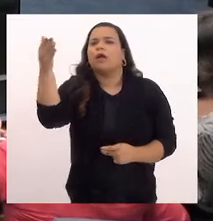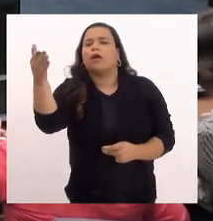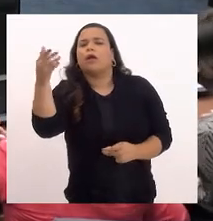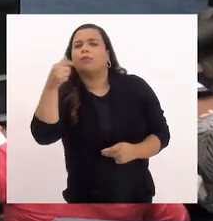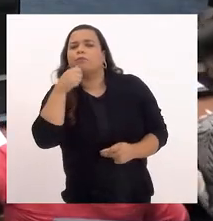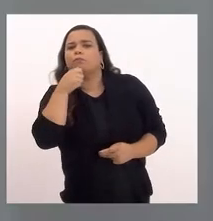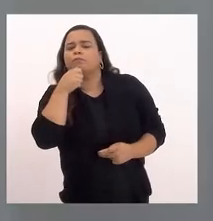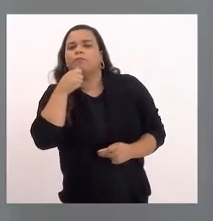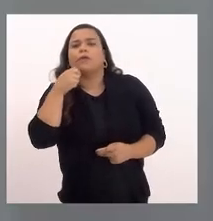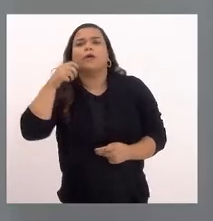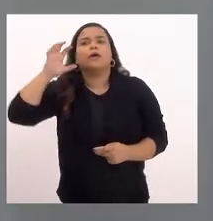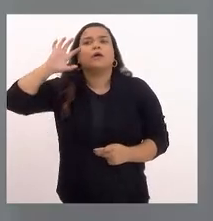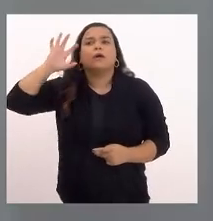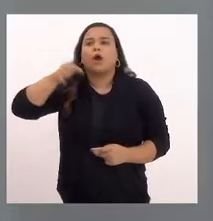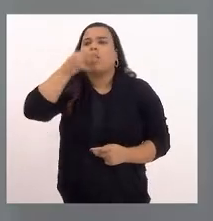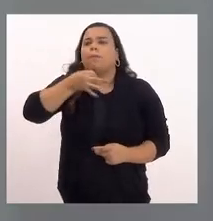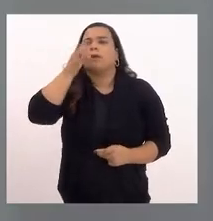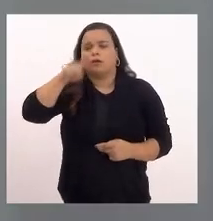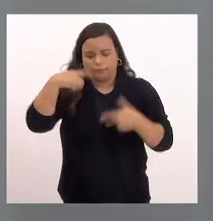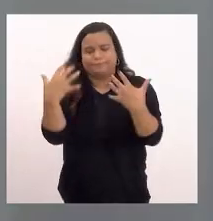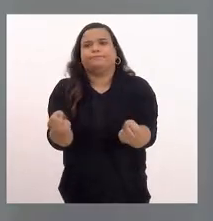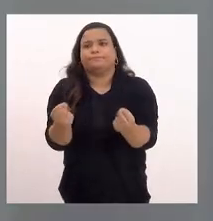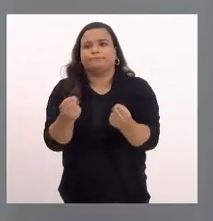o parecer é favorável.